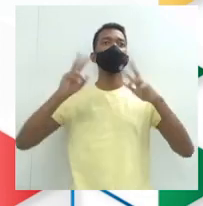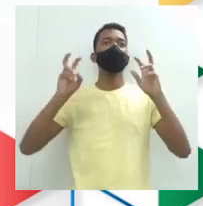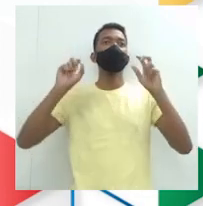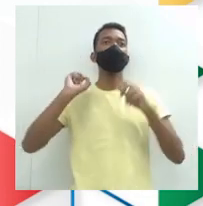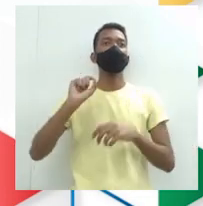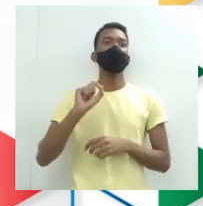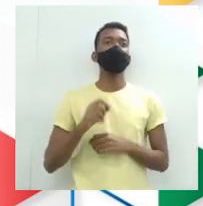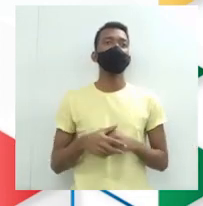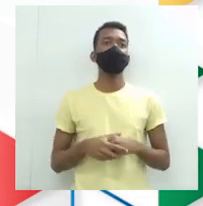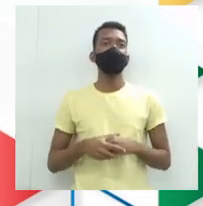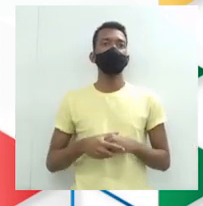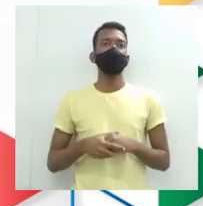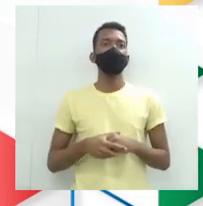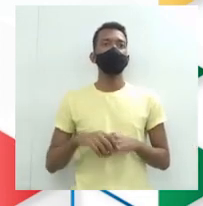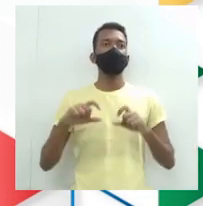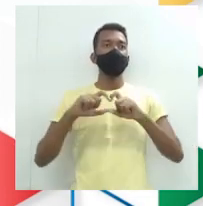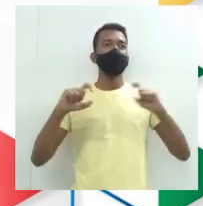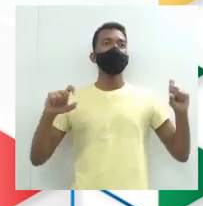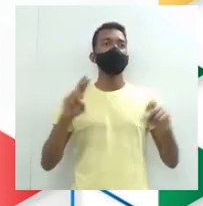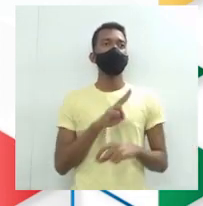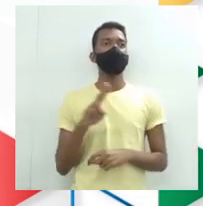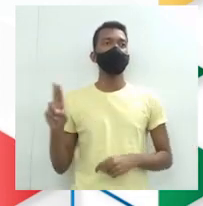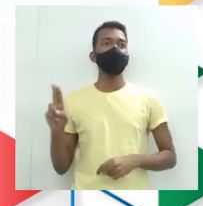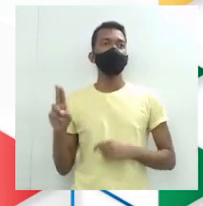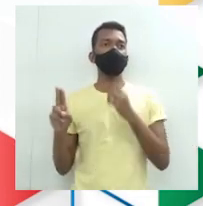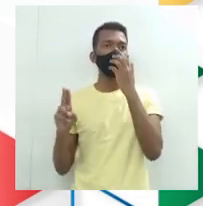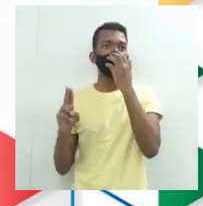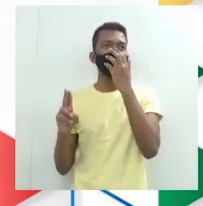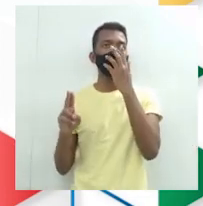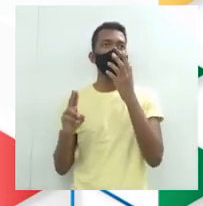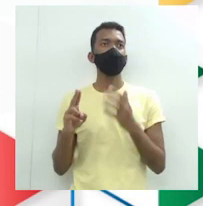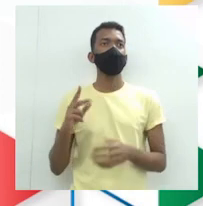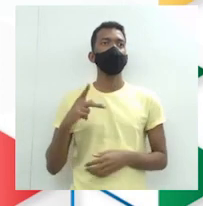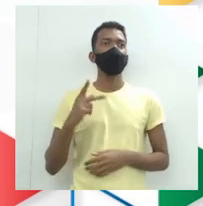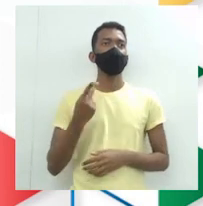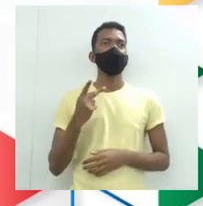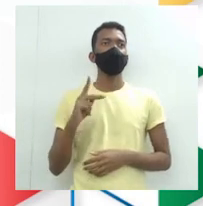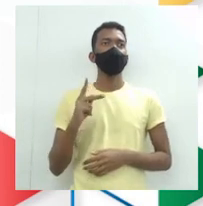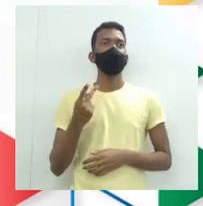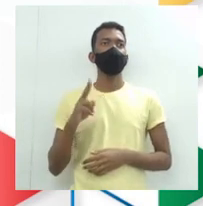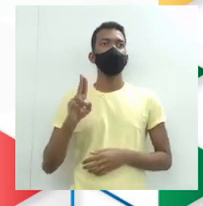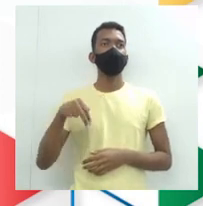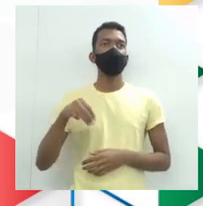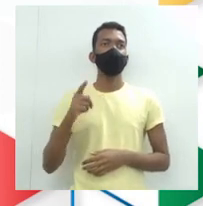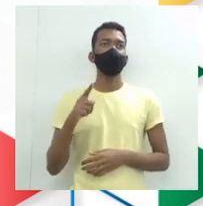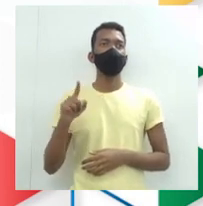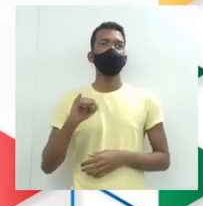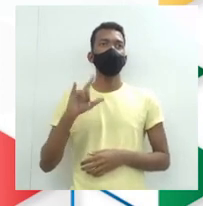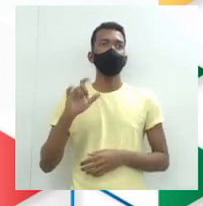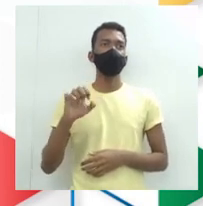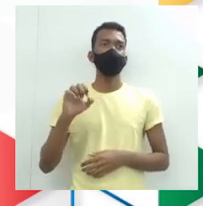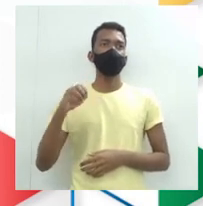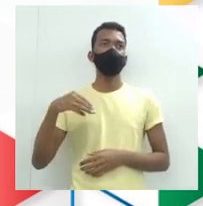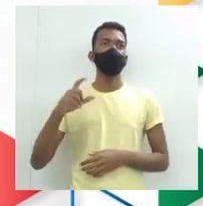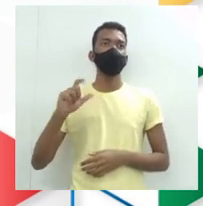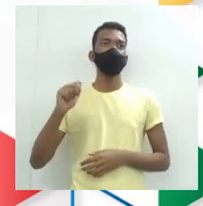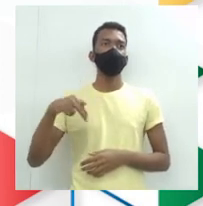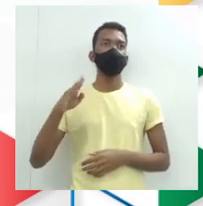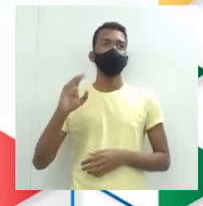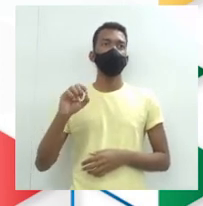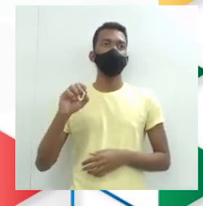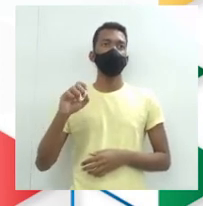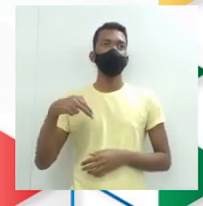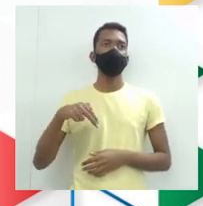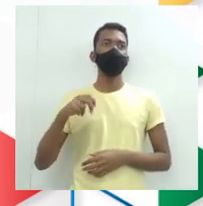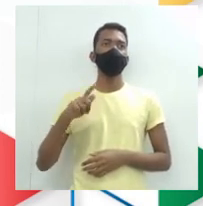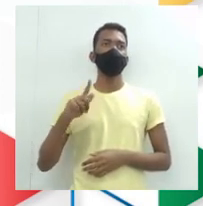Mlambo Ngcuka. Então, aí a gente tem mais abaixo a data, foi abril do ano passado, e